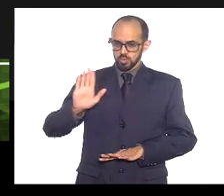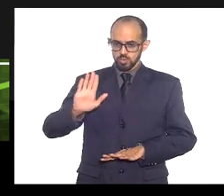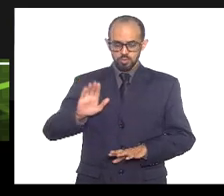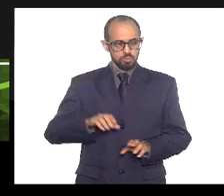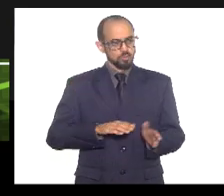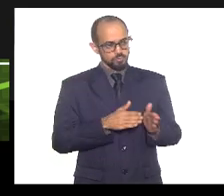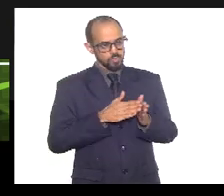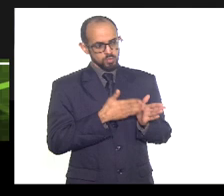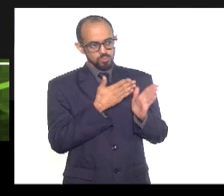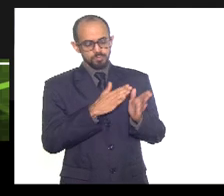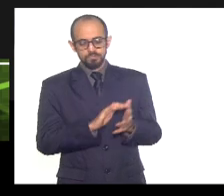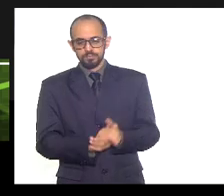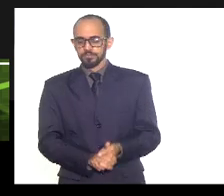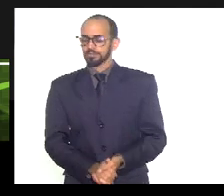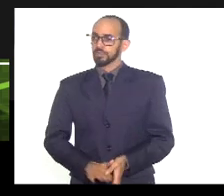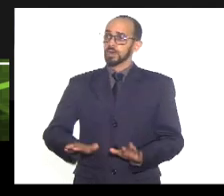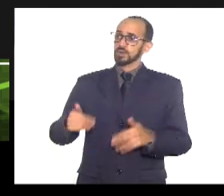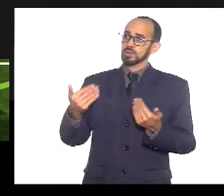Ok. Então,